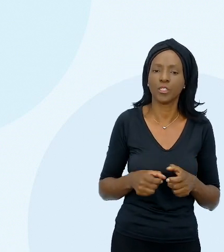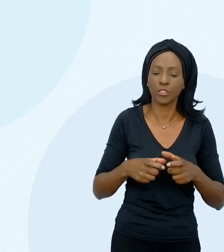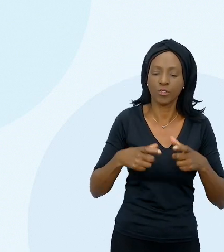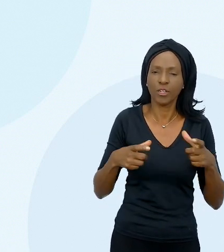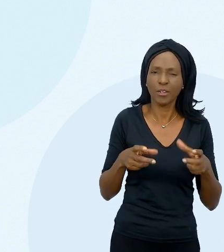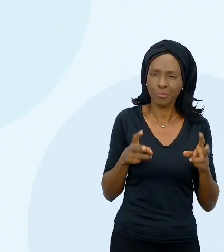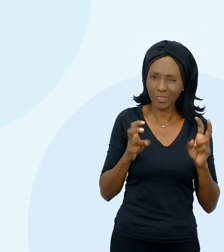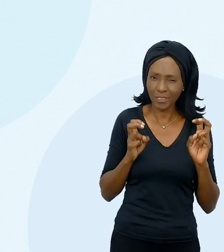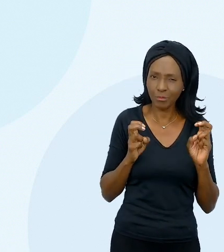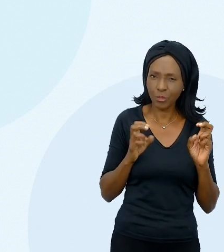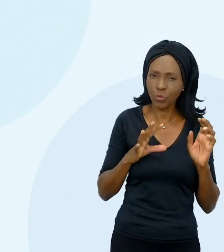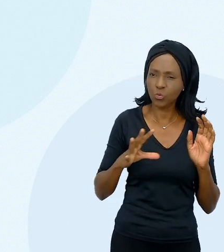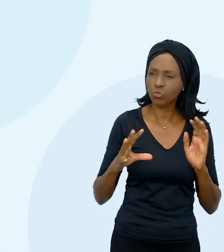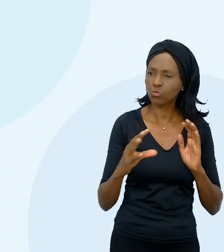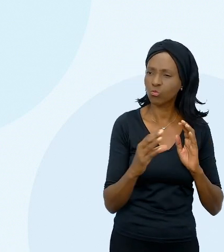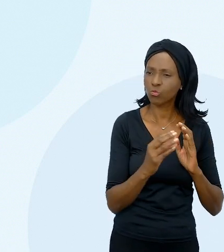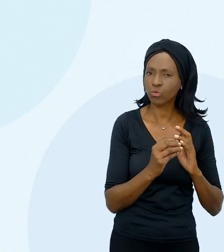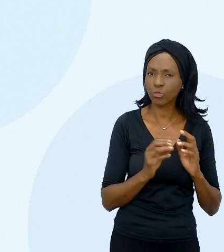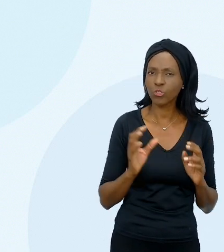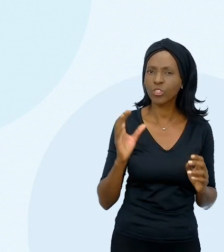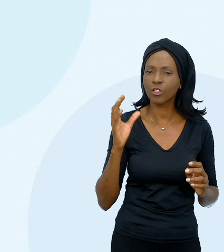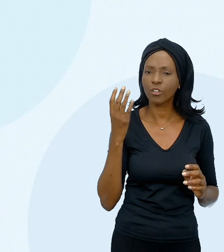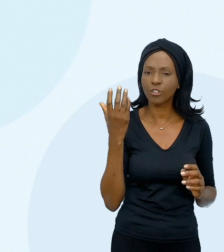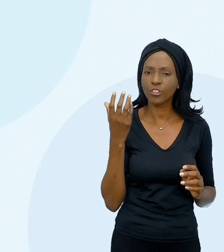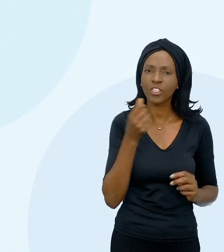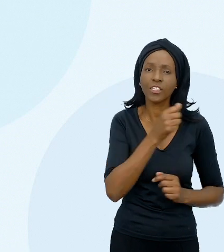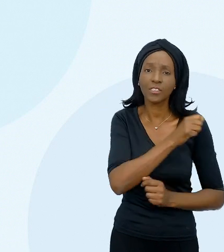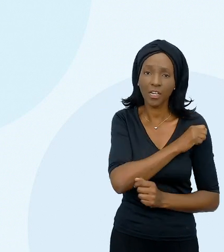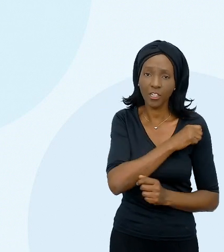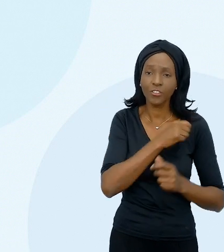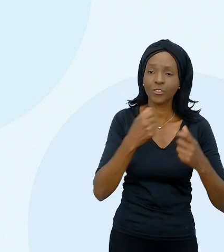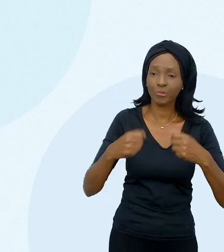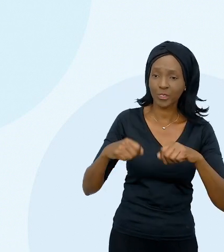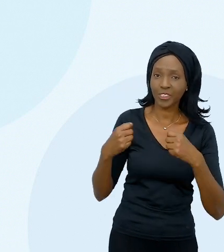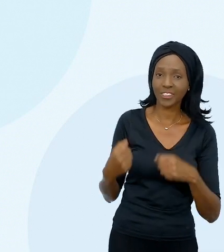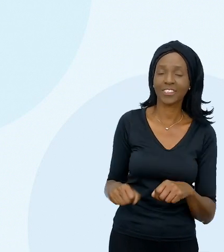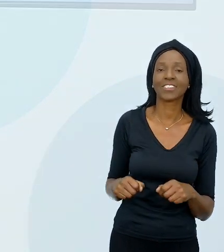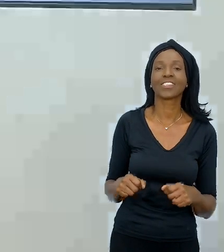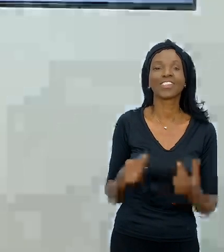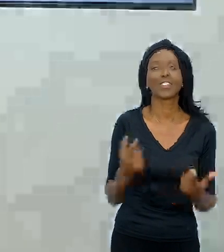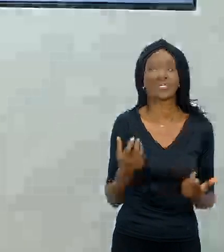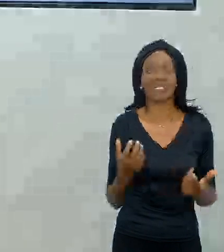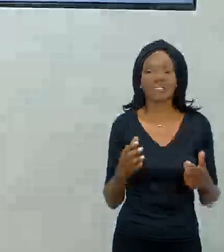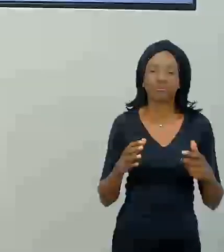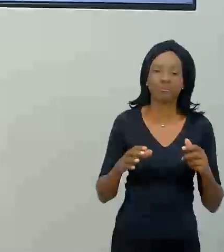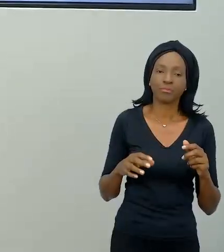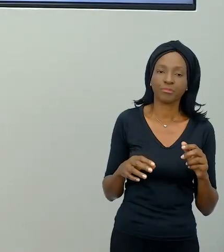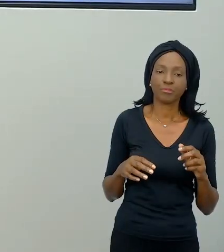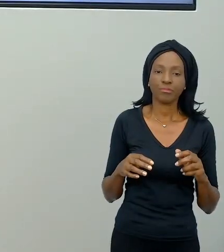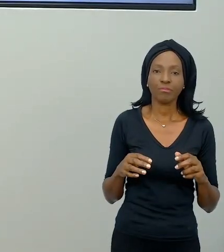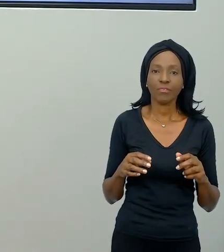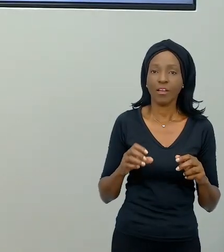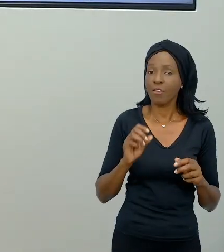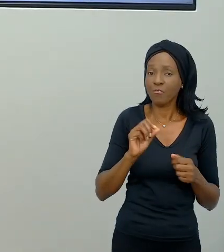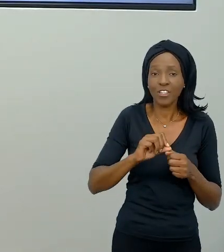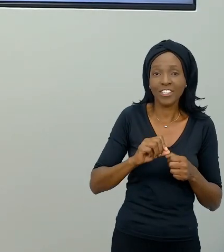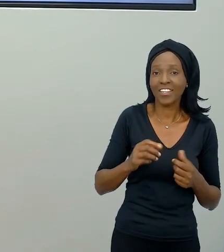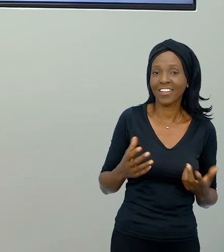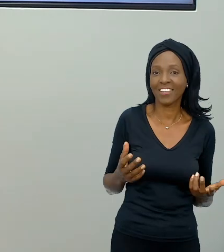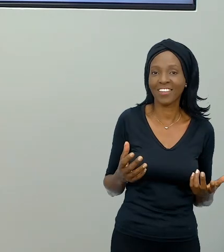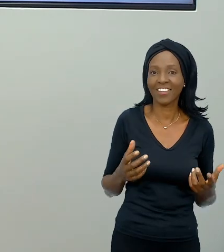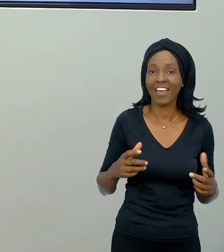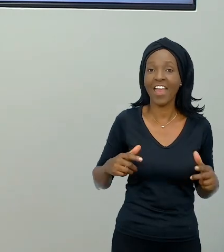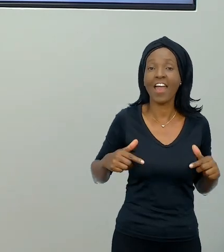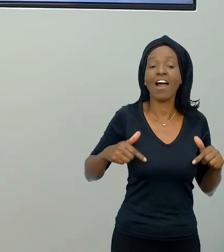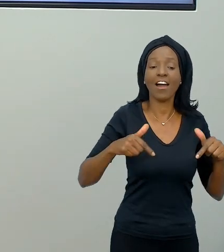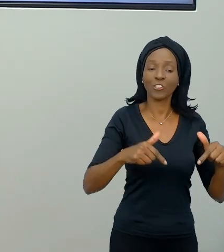percebeu que tudo que está ocorrendo aqui são os alunos que precisam, né, de uma certa forma, se movimentar, por isso que é